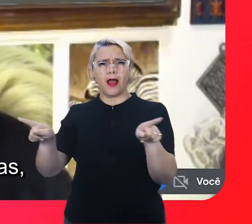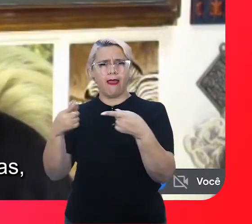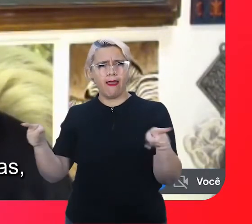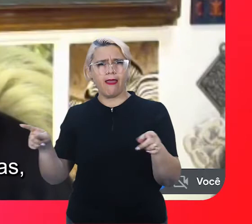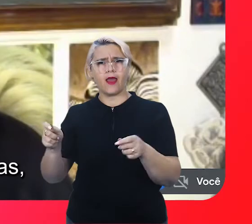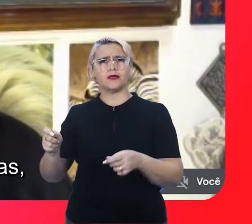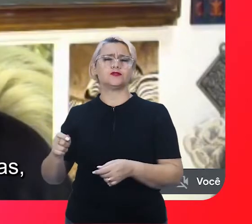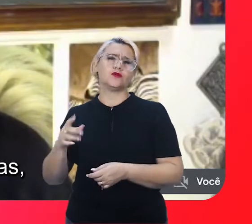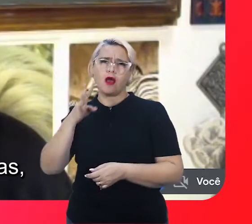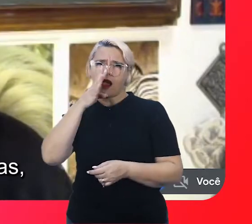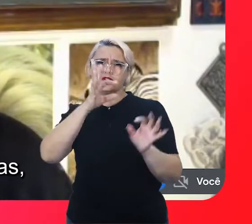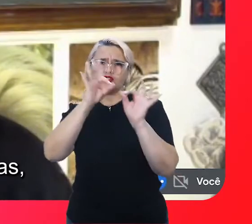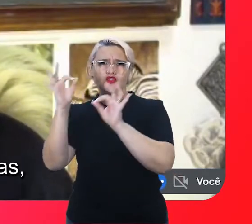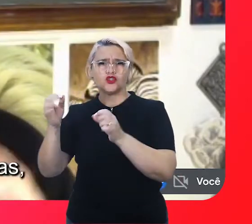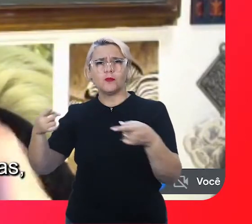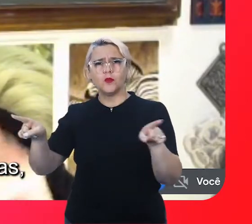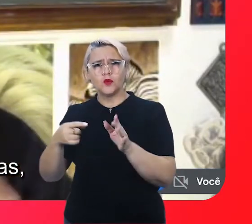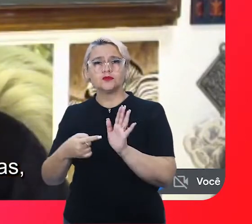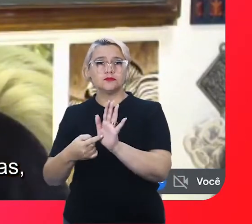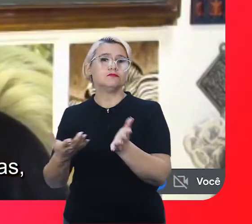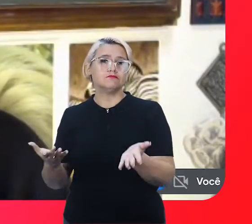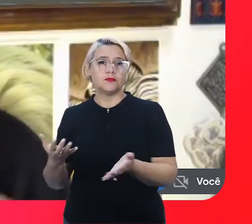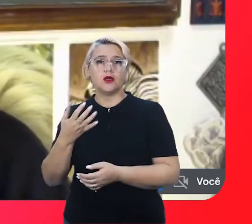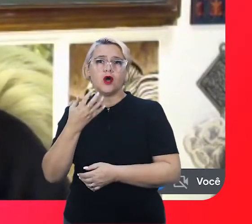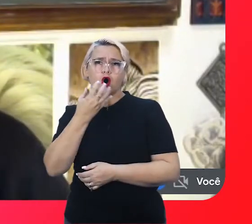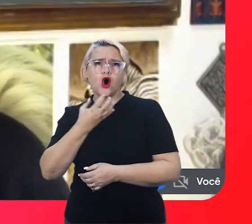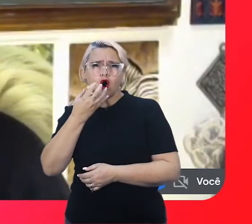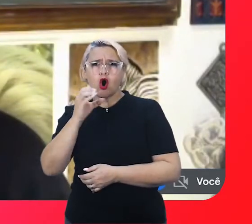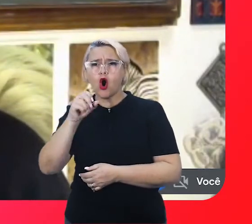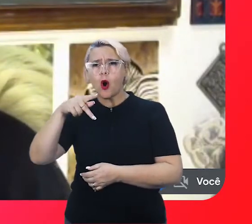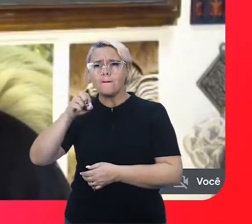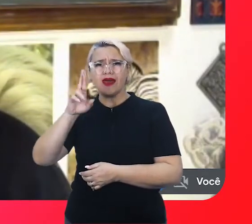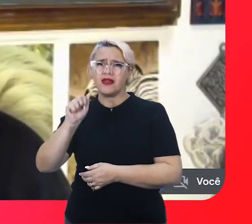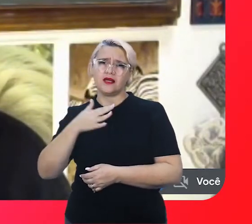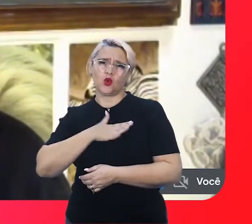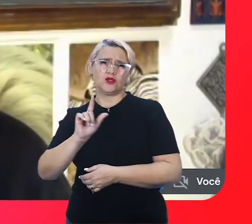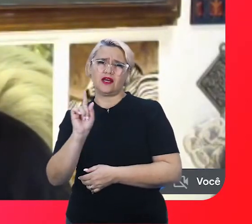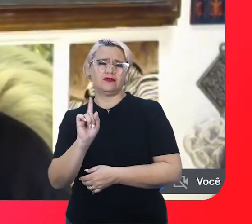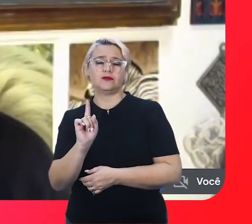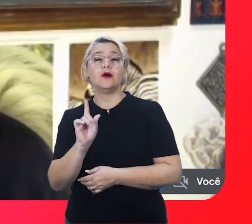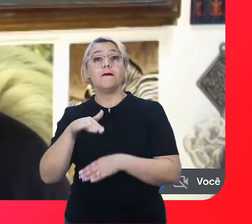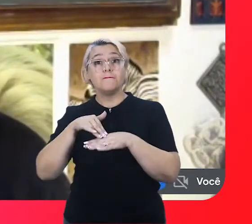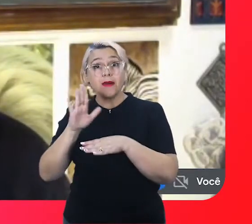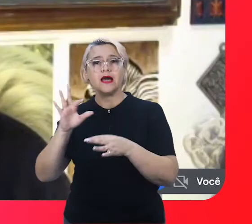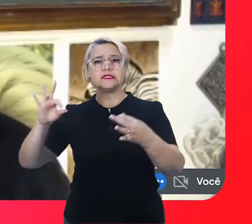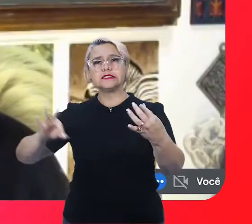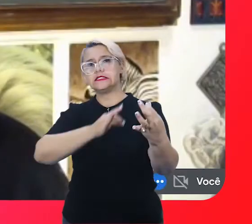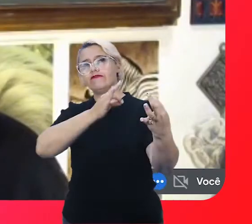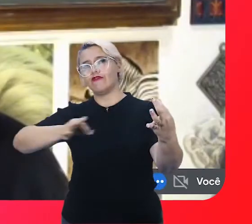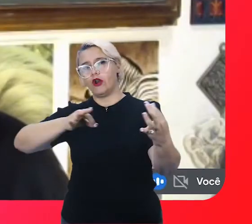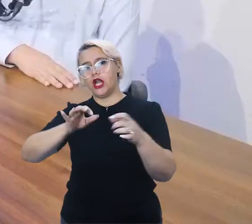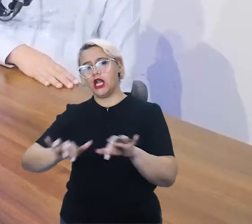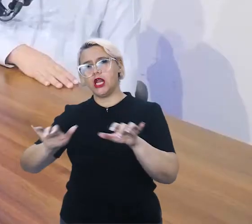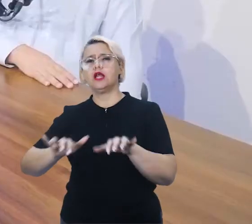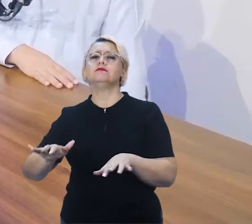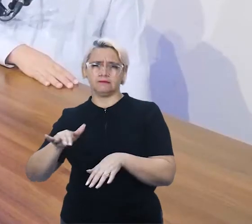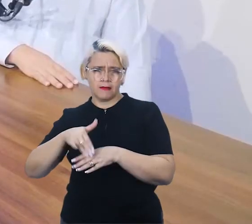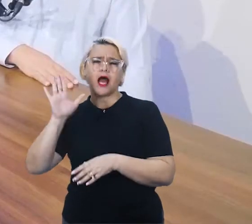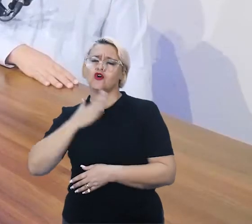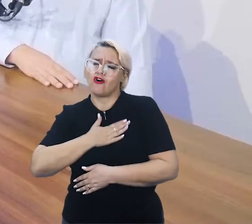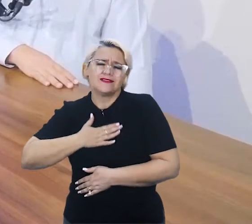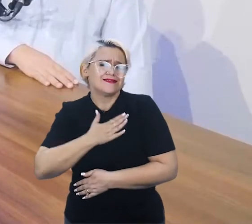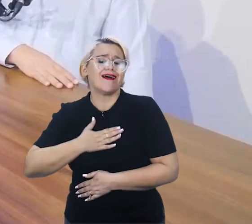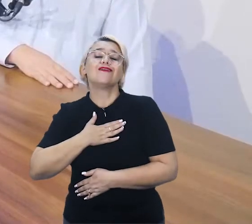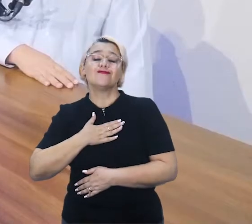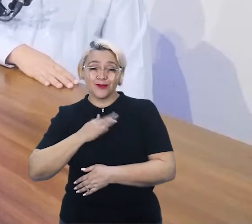assistir às óperas, e assistir... Ópera menos, ópera não, ele não gostava muito de ópera, mas mais sinfonia, né? Aham.